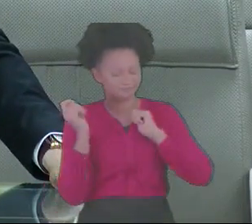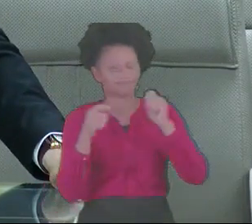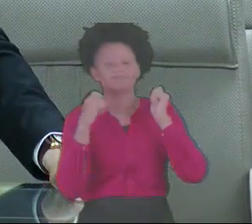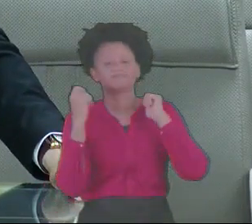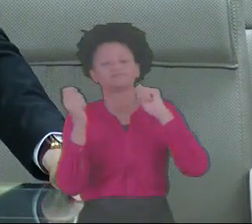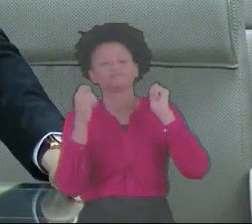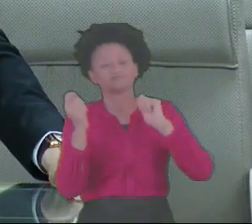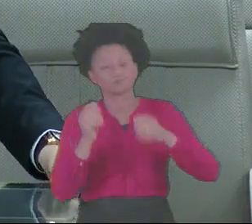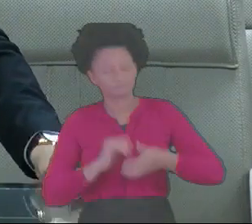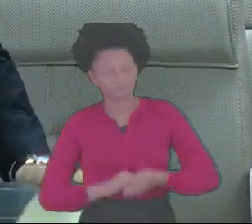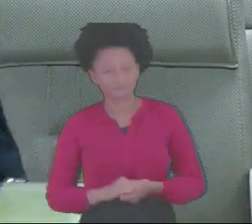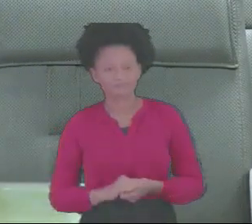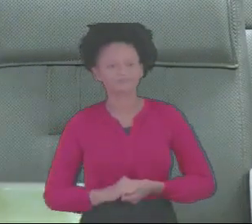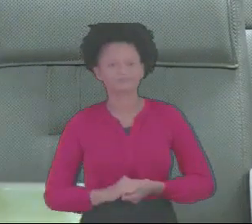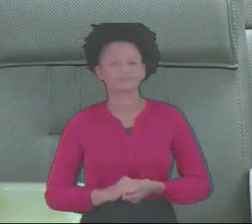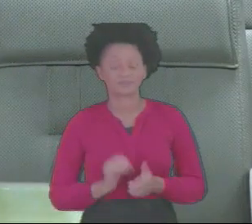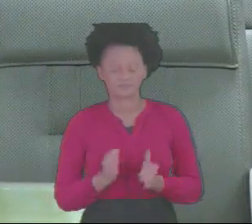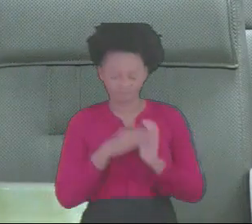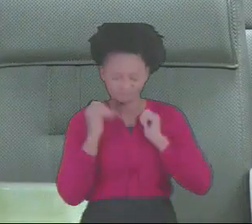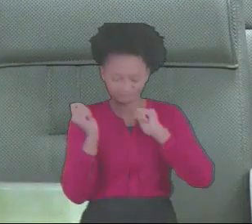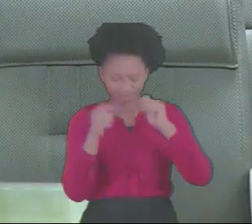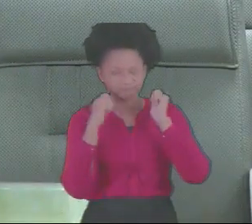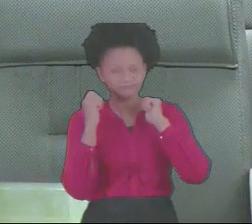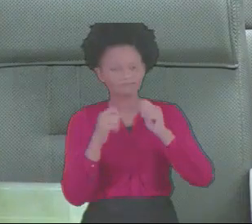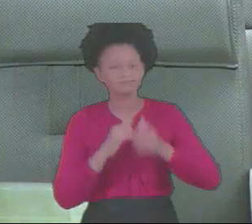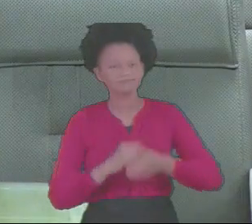aleluia aleluia